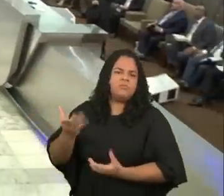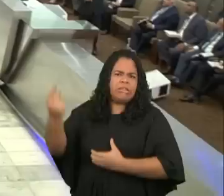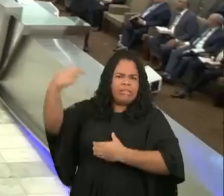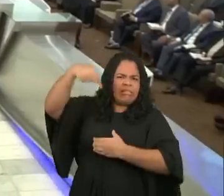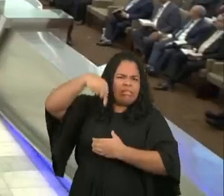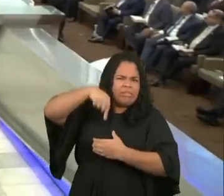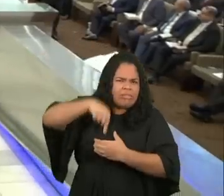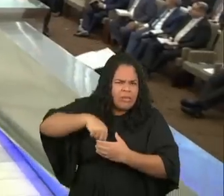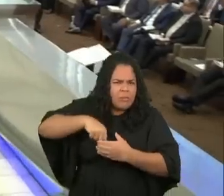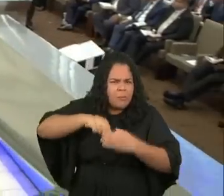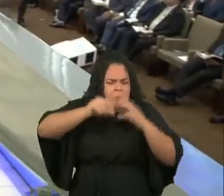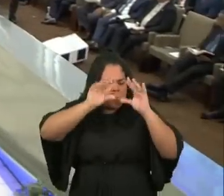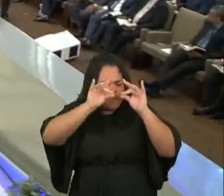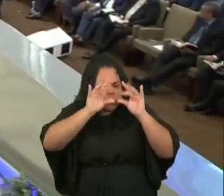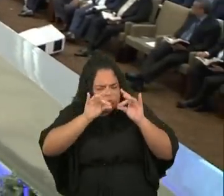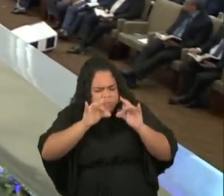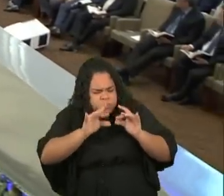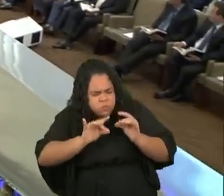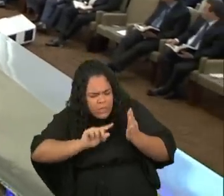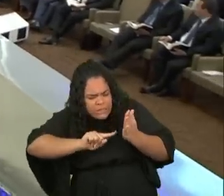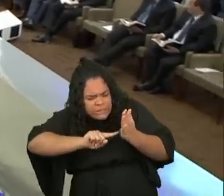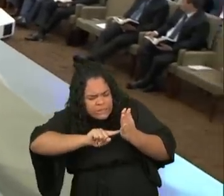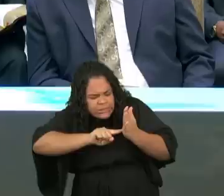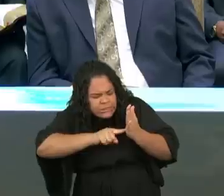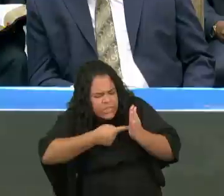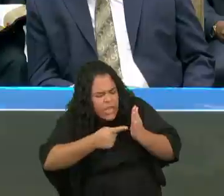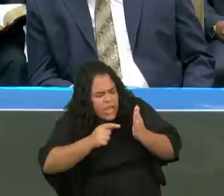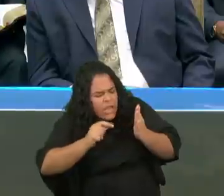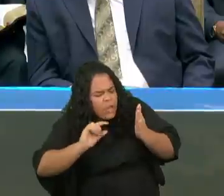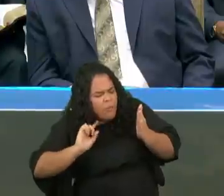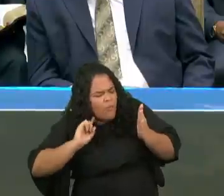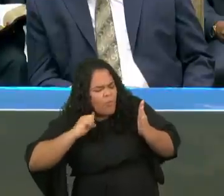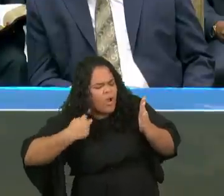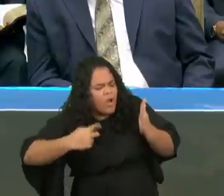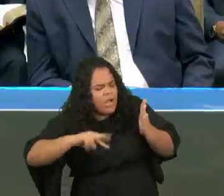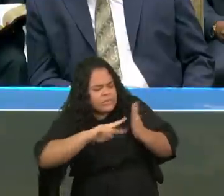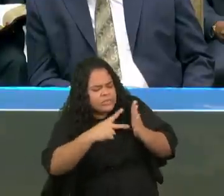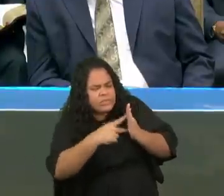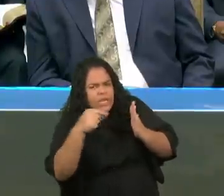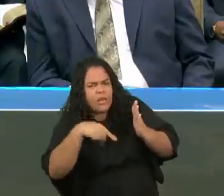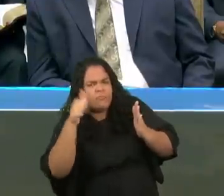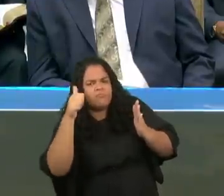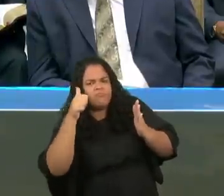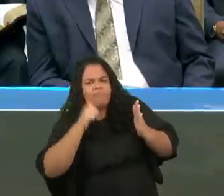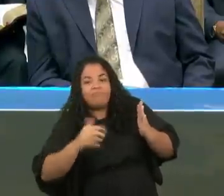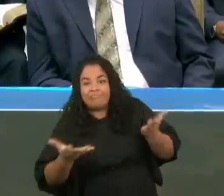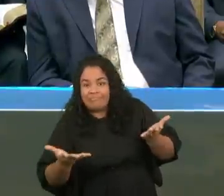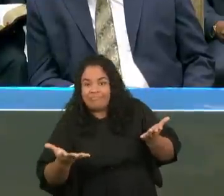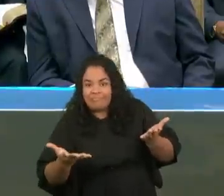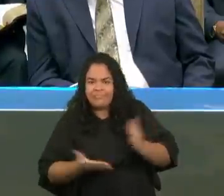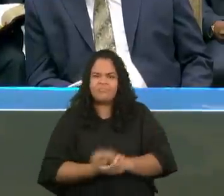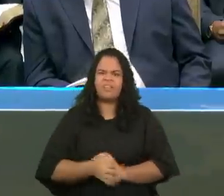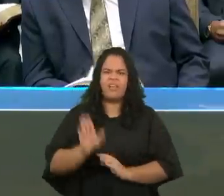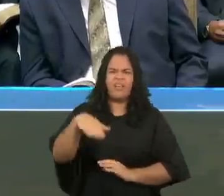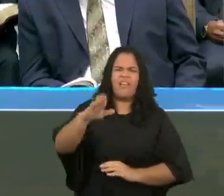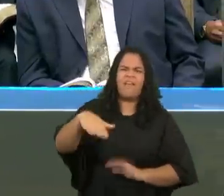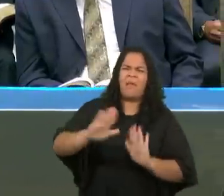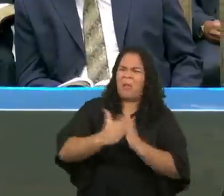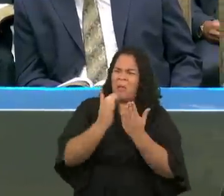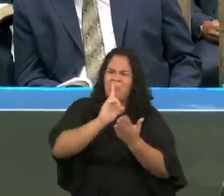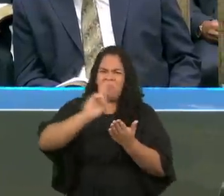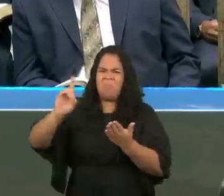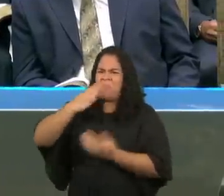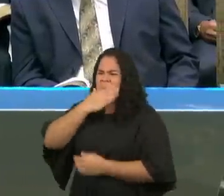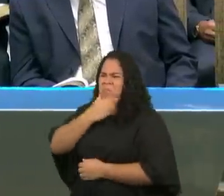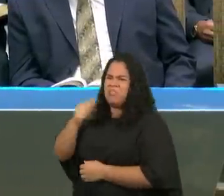Então a Bíblia não é machista, não. A Bíblia gosta das mulheres. Só mulheres agora, só mulheres. Olha para tua amiga e diz